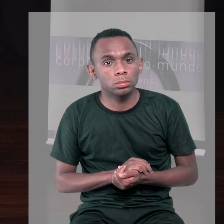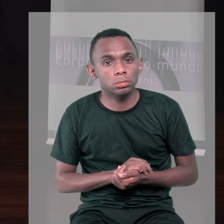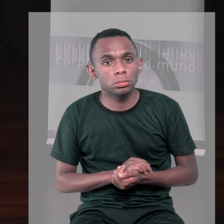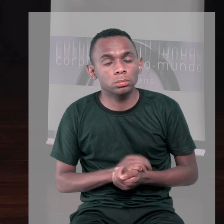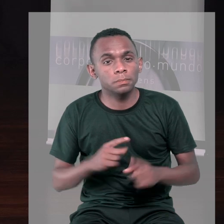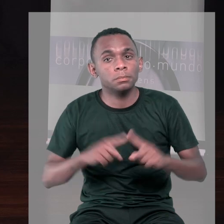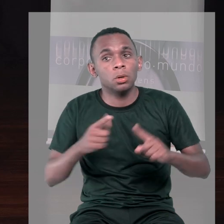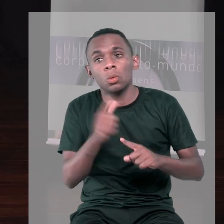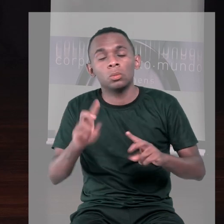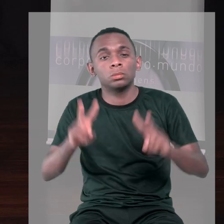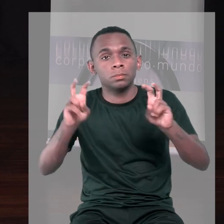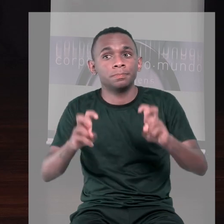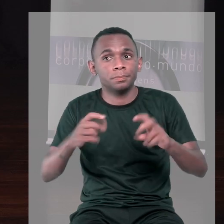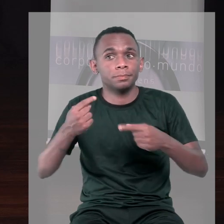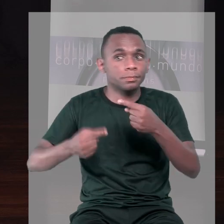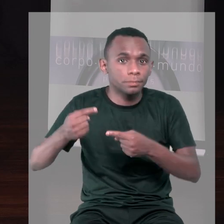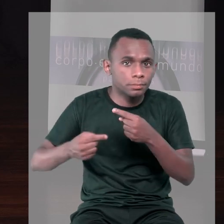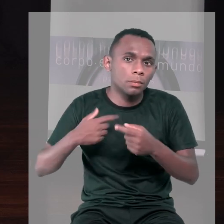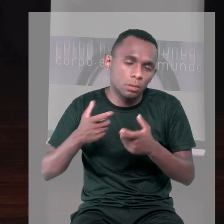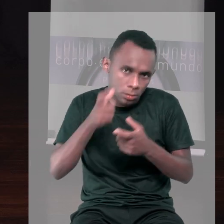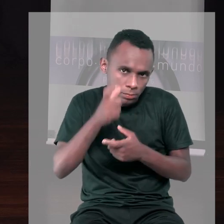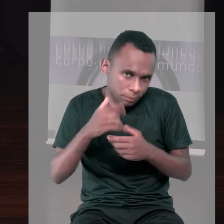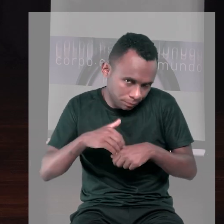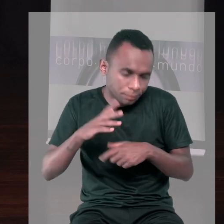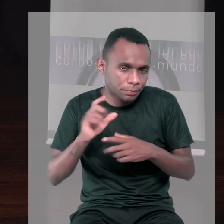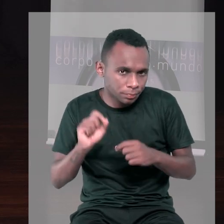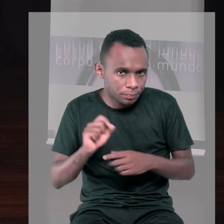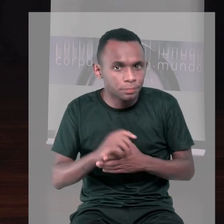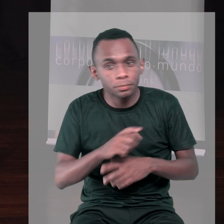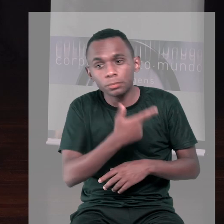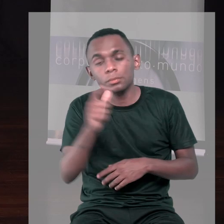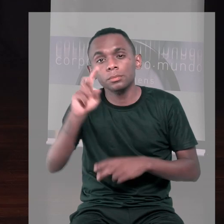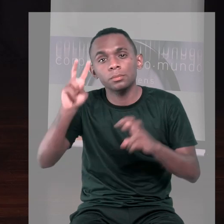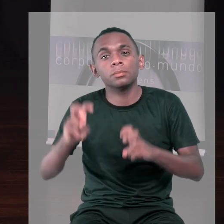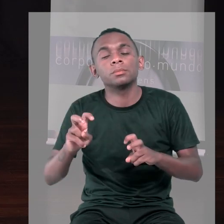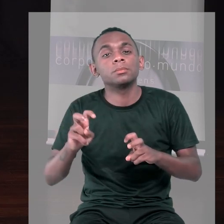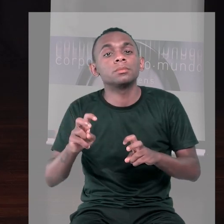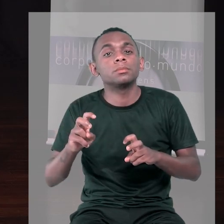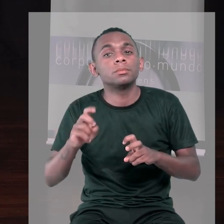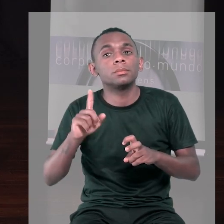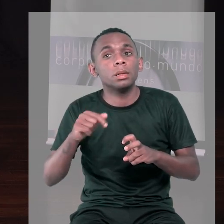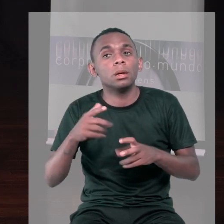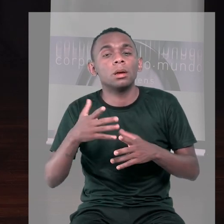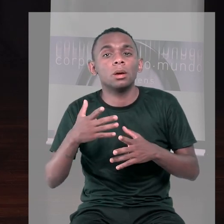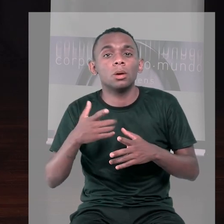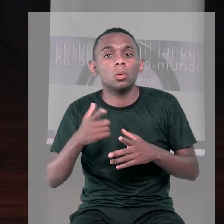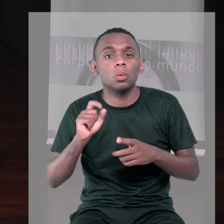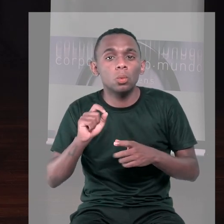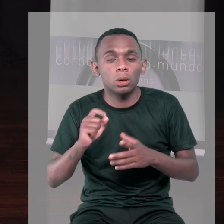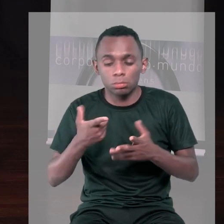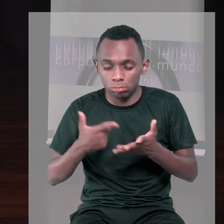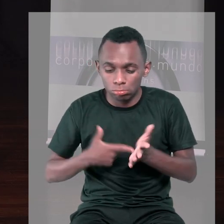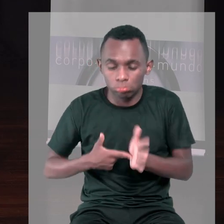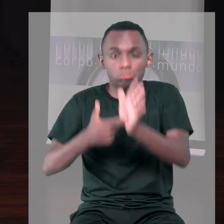e aparece no final do livro, que é a expressão banalidade do mal. Esse termo